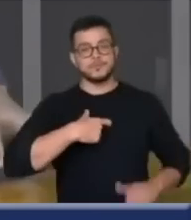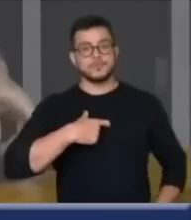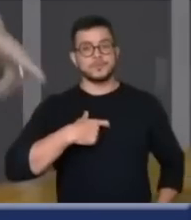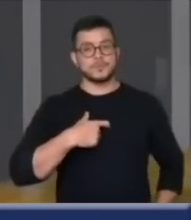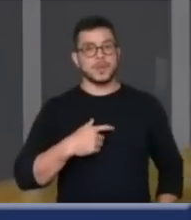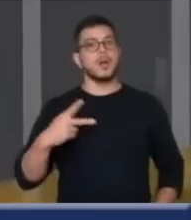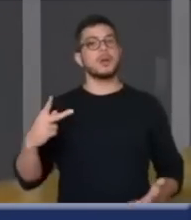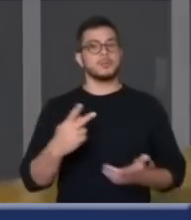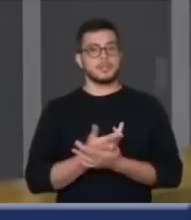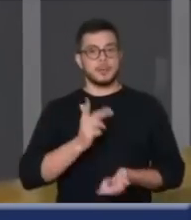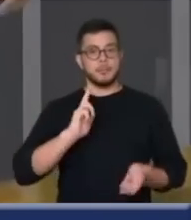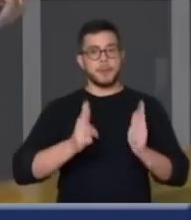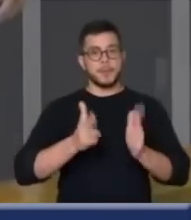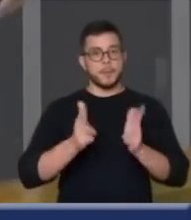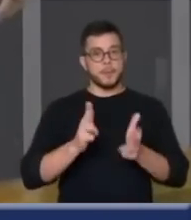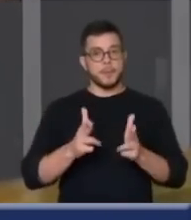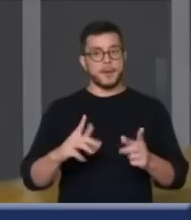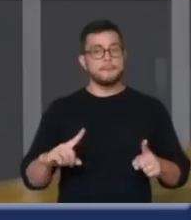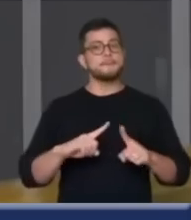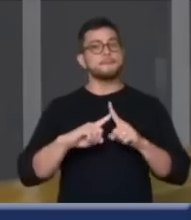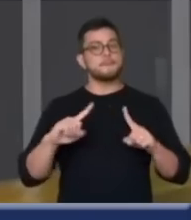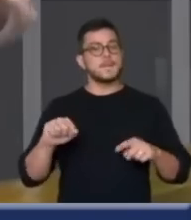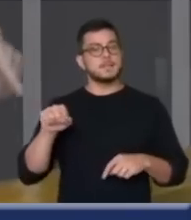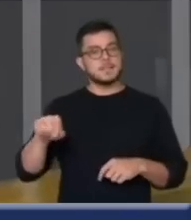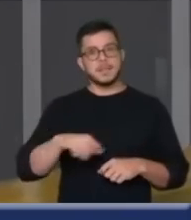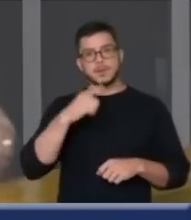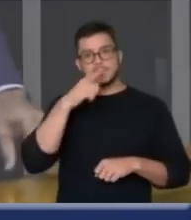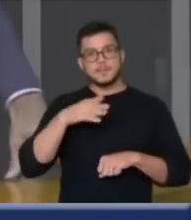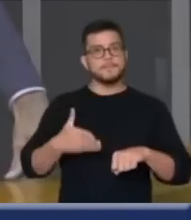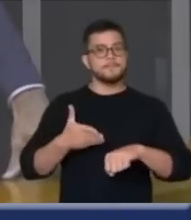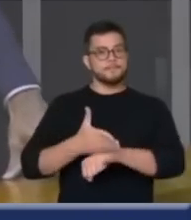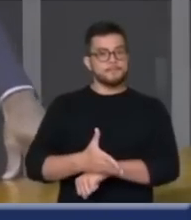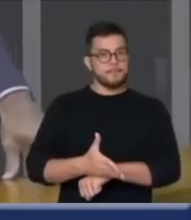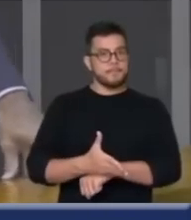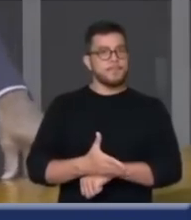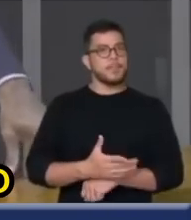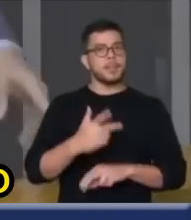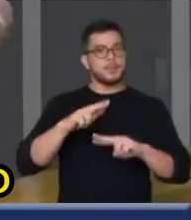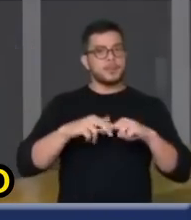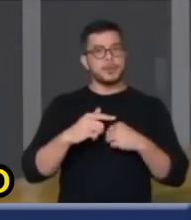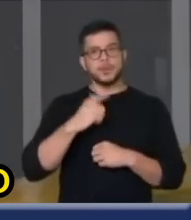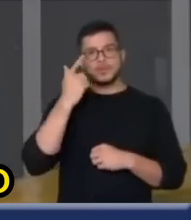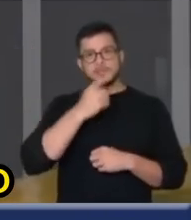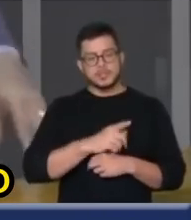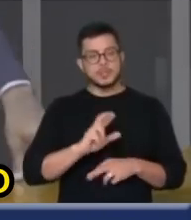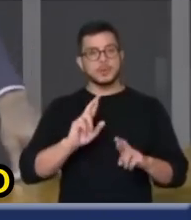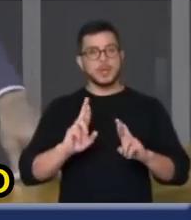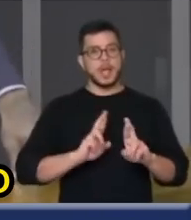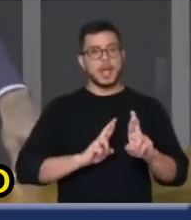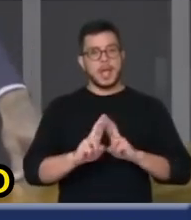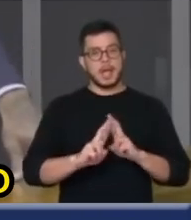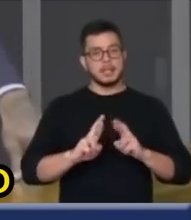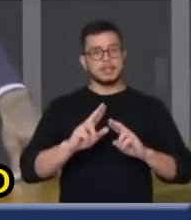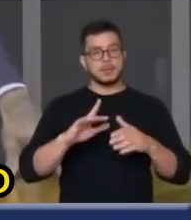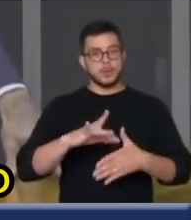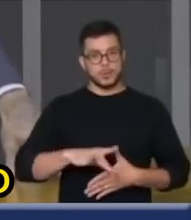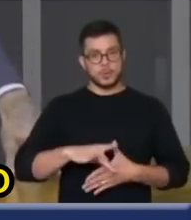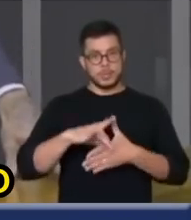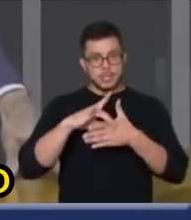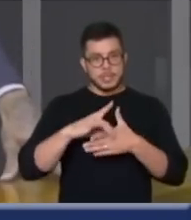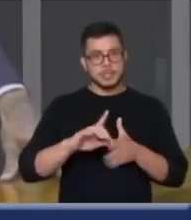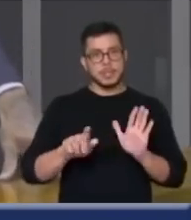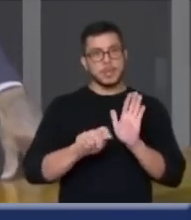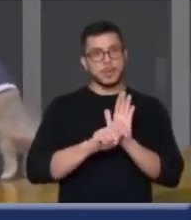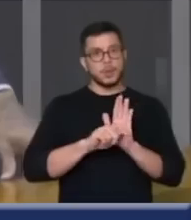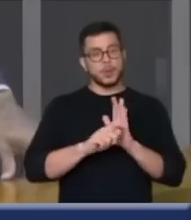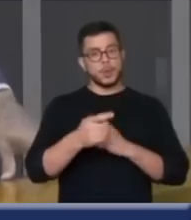daquela forma porque ele mantém relações com os líderes do tráfico. E é por isso que nós vamos convocar o ministro Flávio